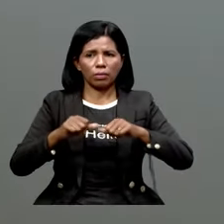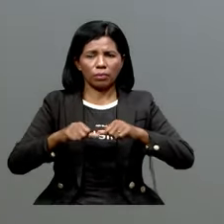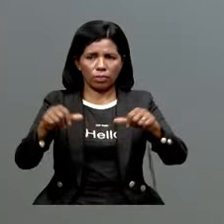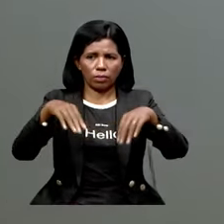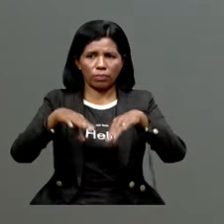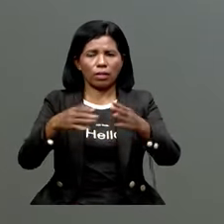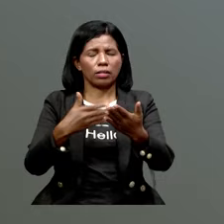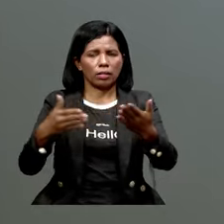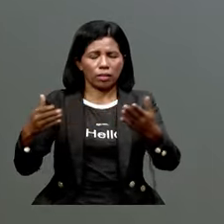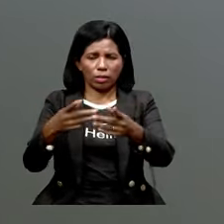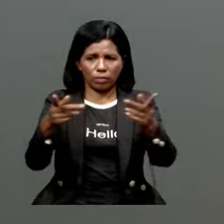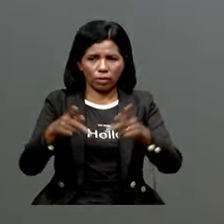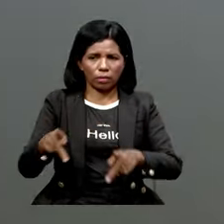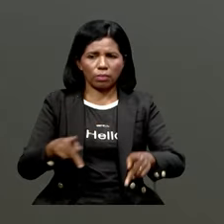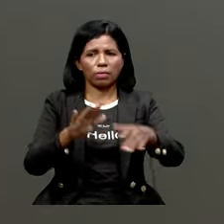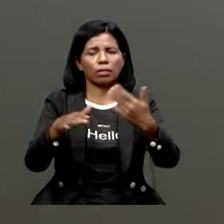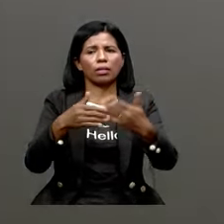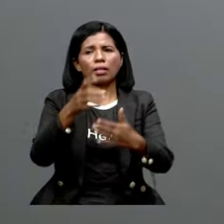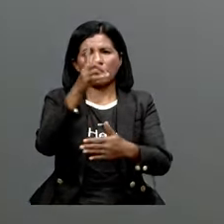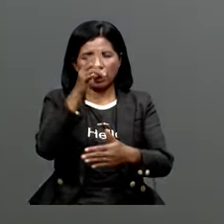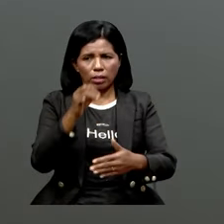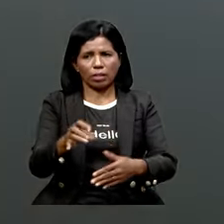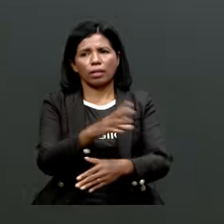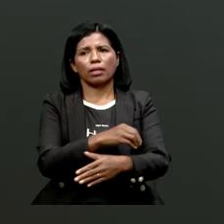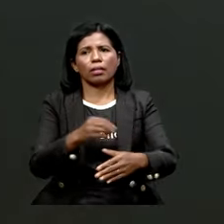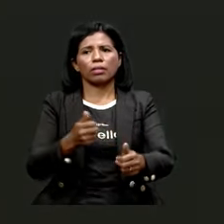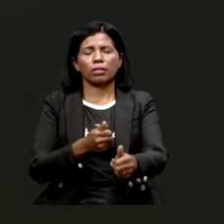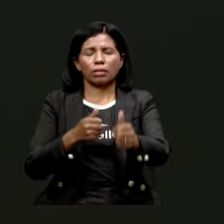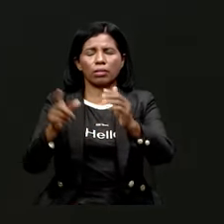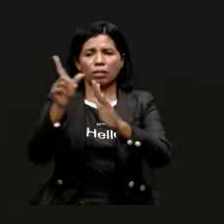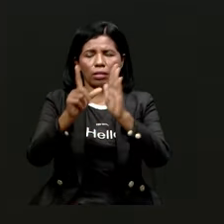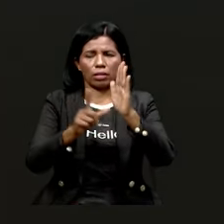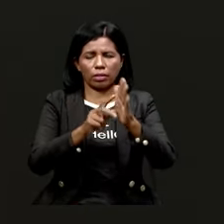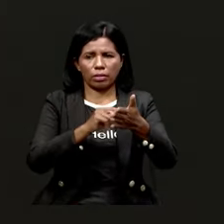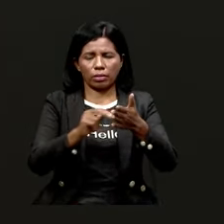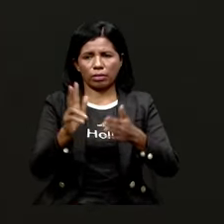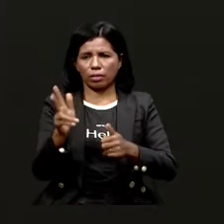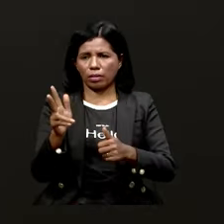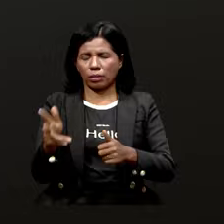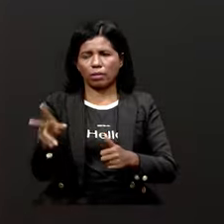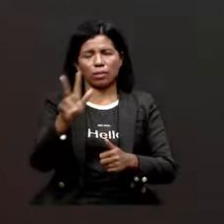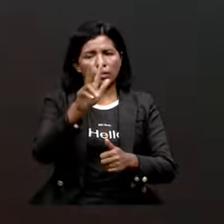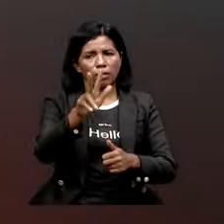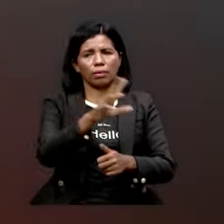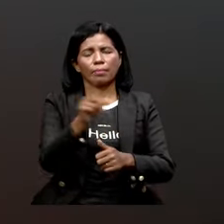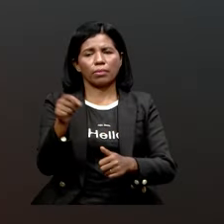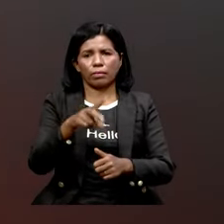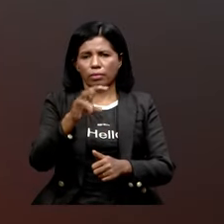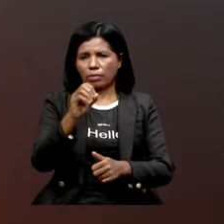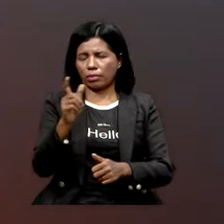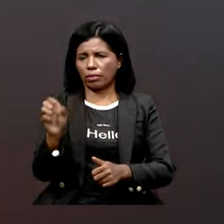fansa san e espaço público sira iha capital dili, baseio ba decreto lei número tolo nulo recintolo, barra